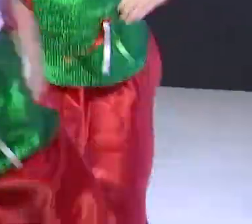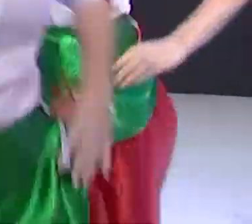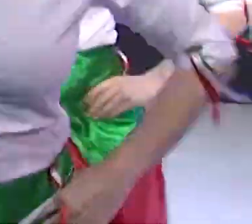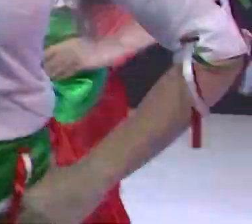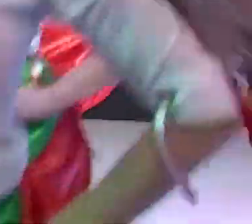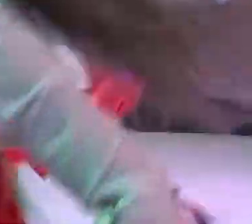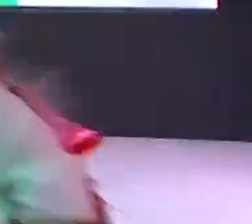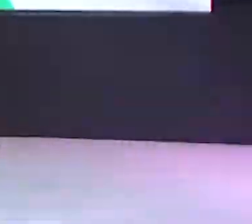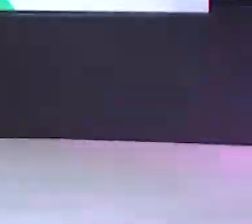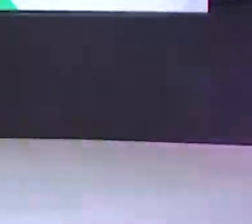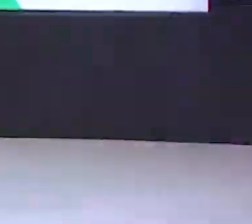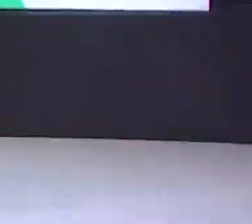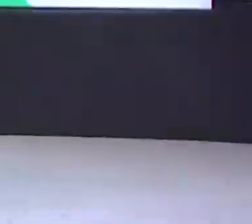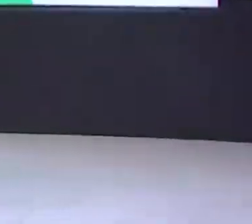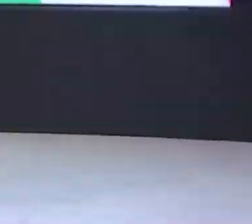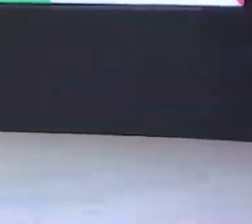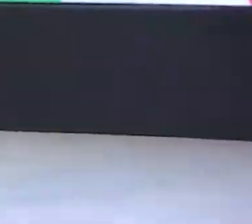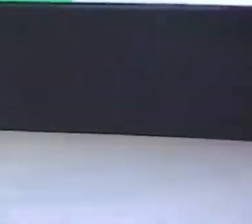Música